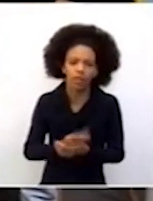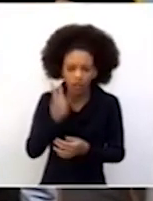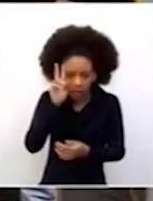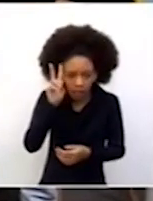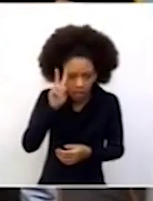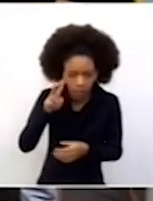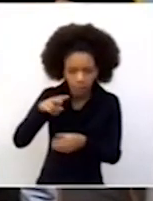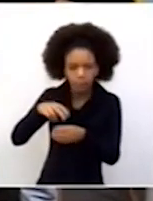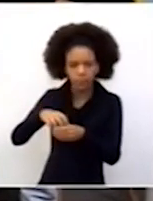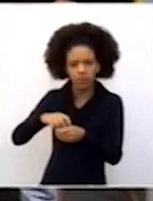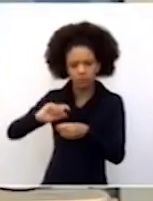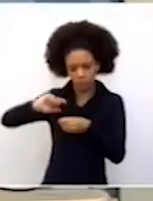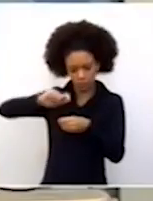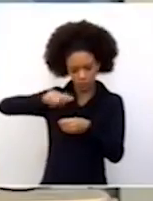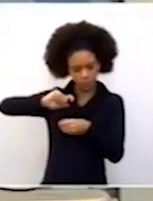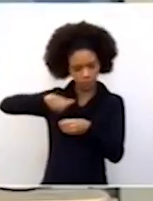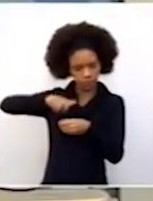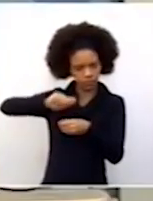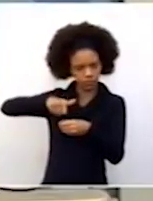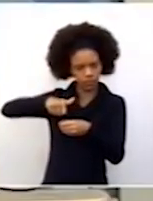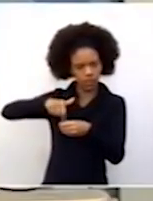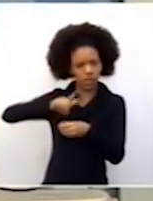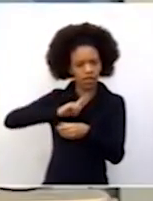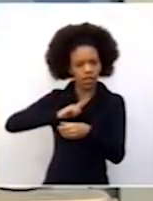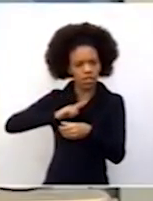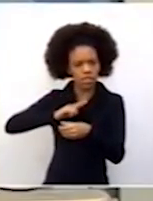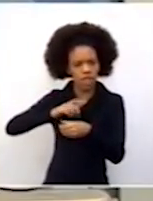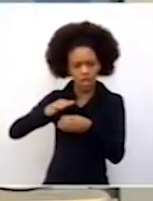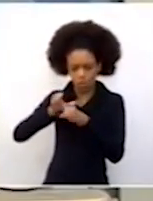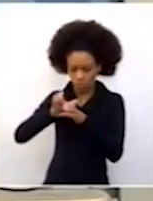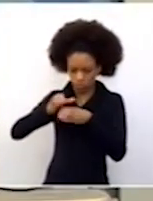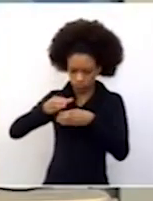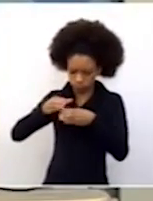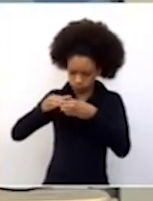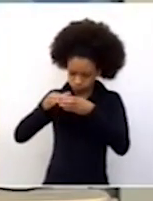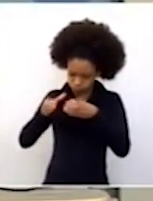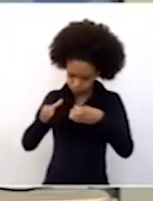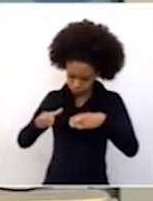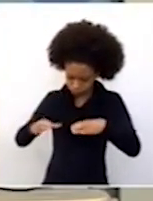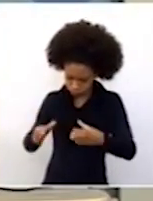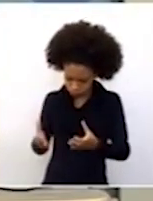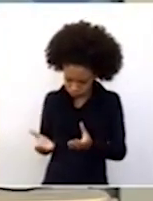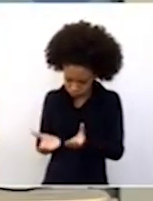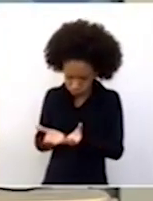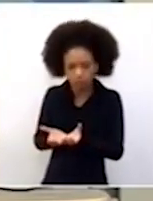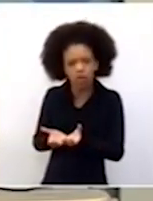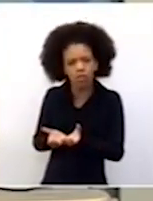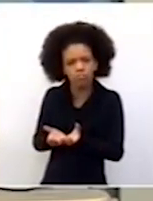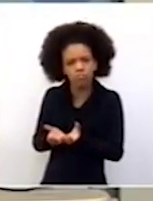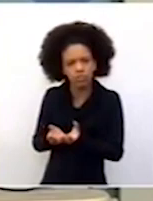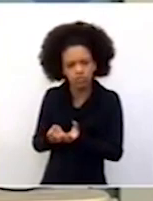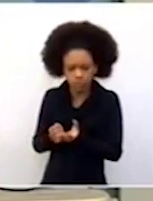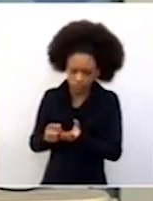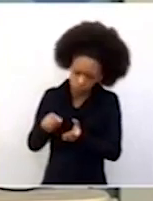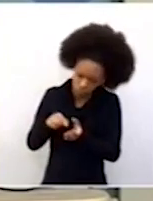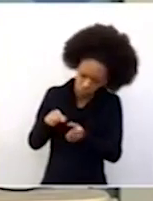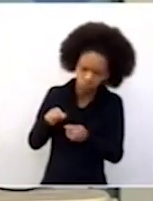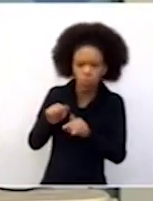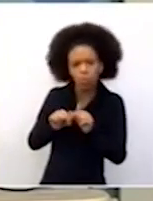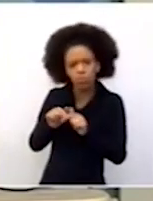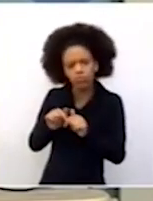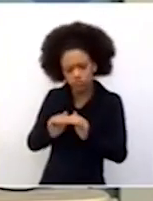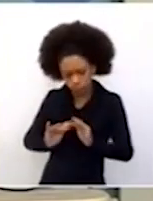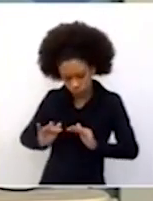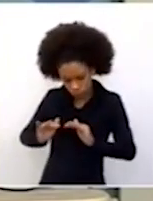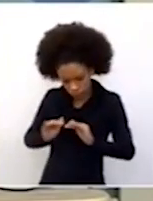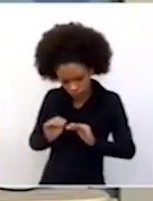onde ela tem, né, um corpo, né? E aí você trabalha a questão, né, da planificação, né, desse objeto, né? Se o